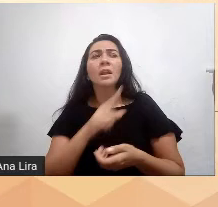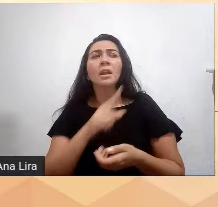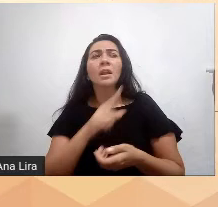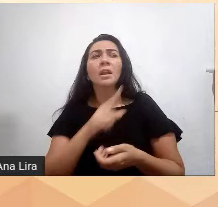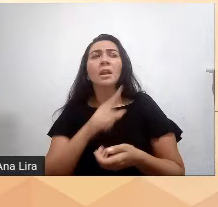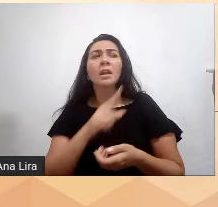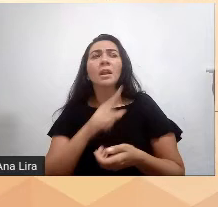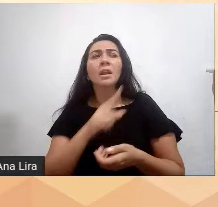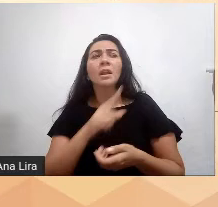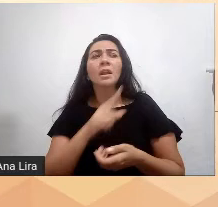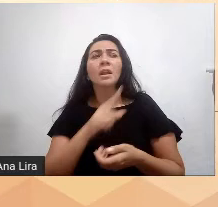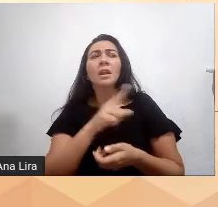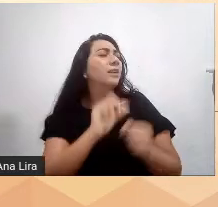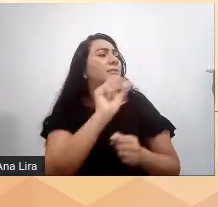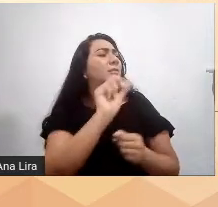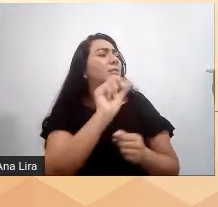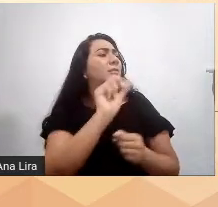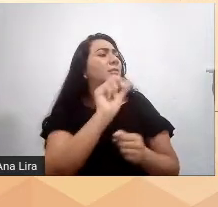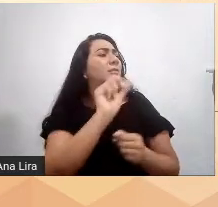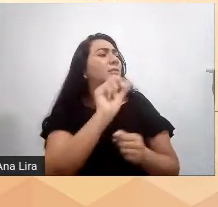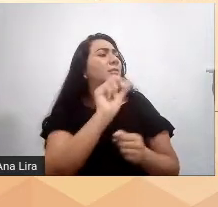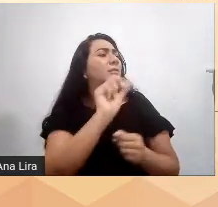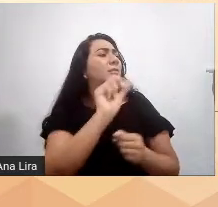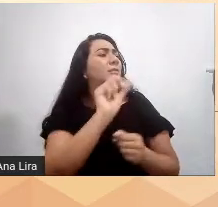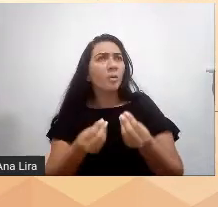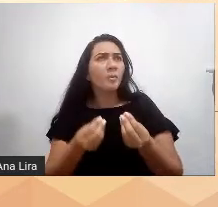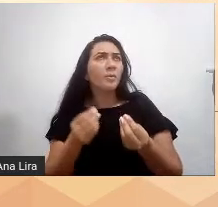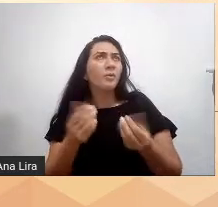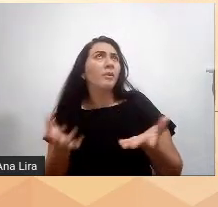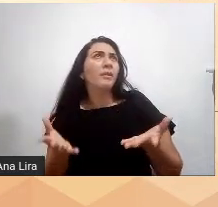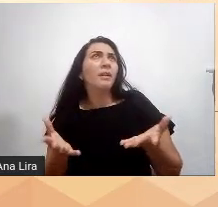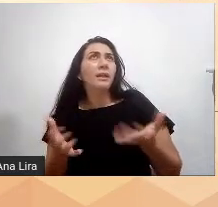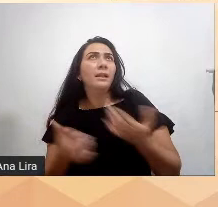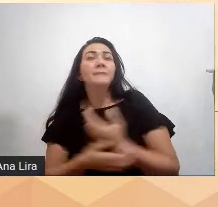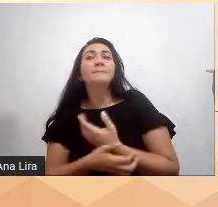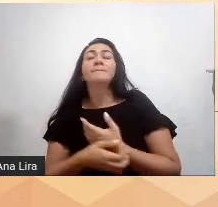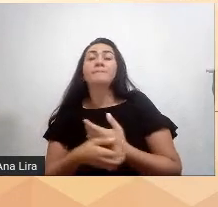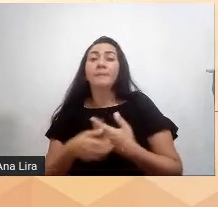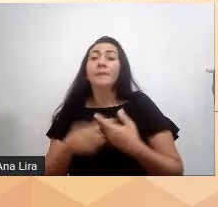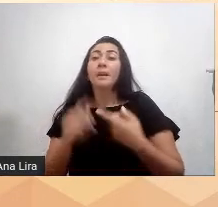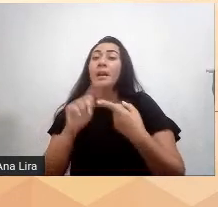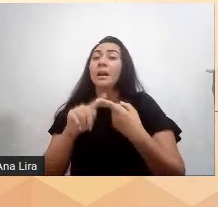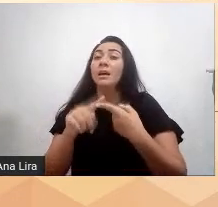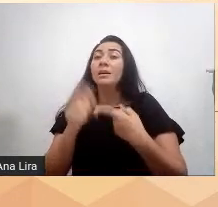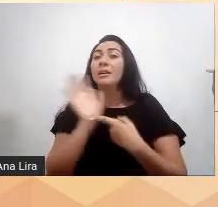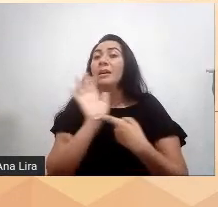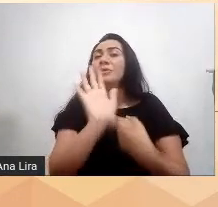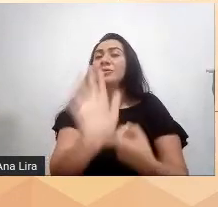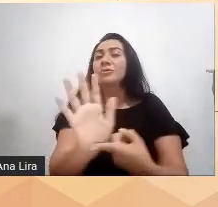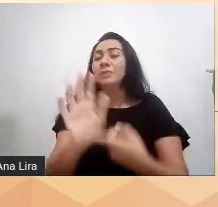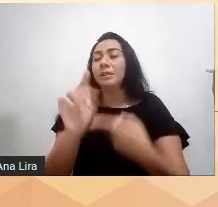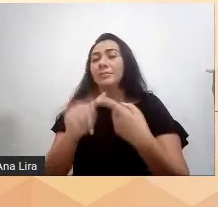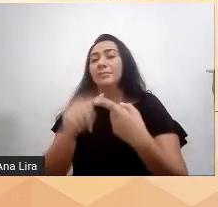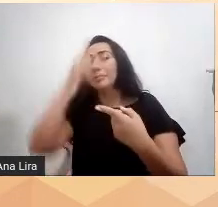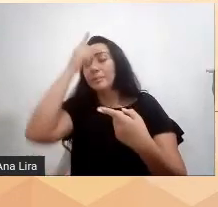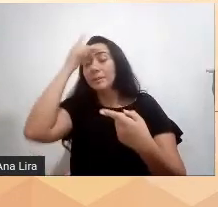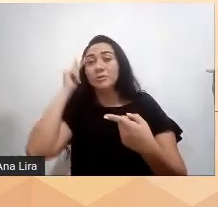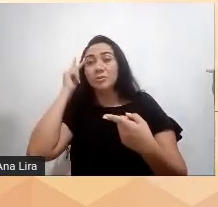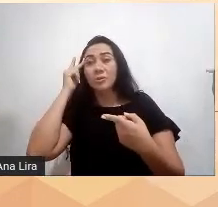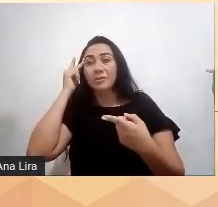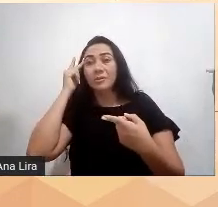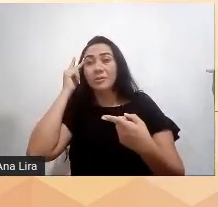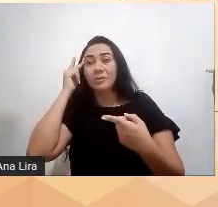ele precisa ser acessível para pessoas com deficiência física, com deficiência visual,